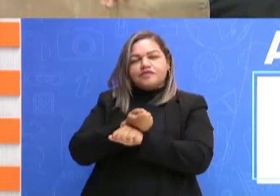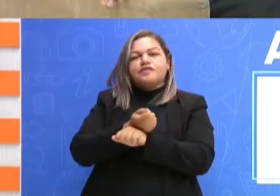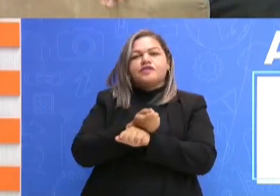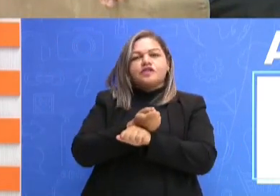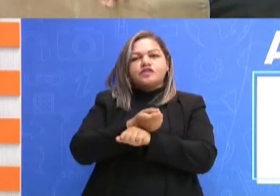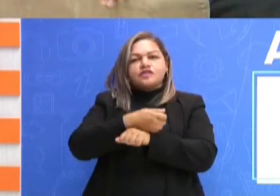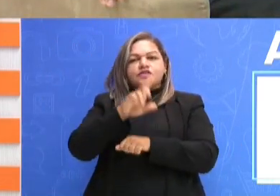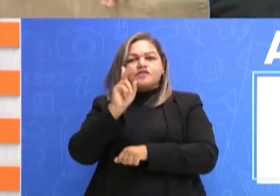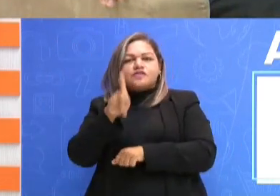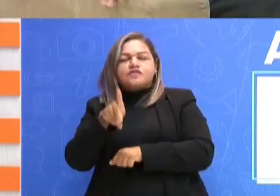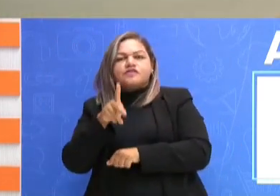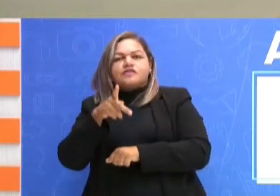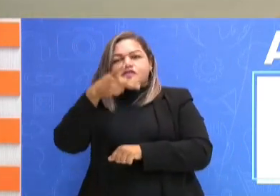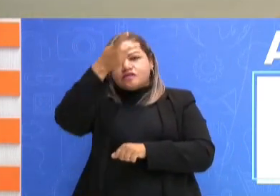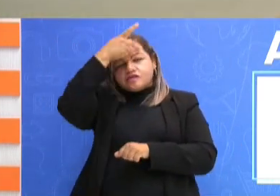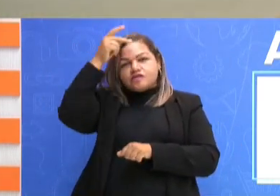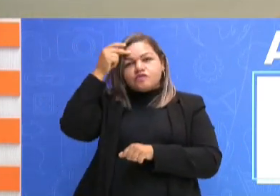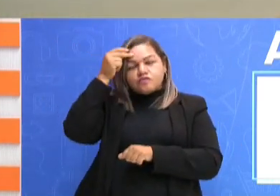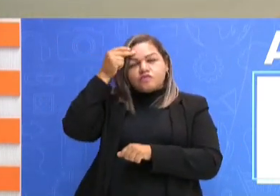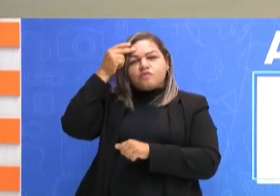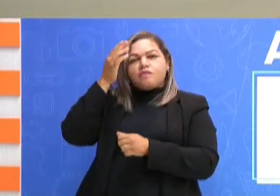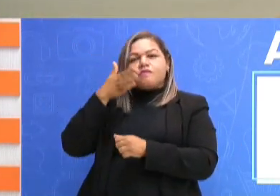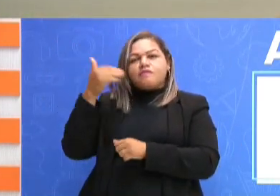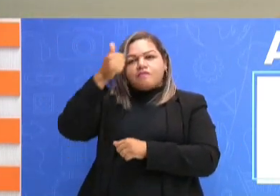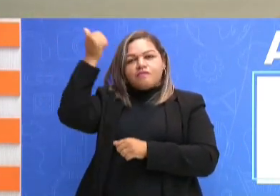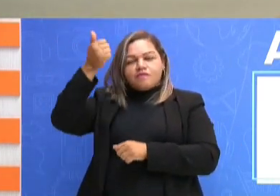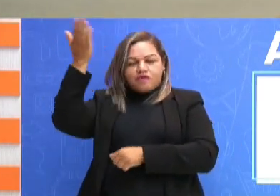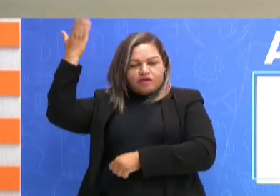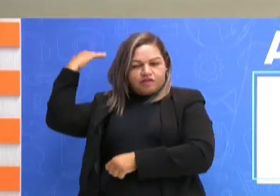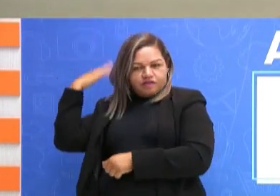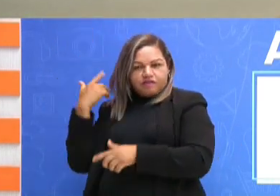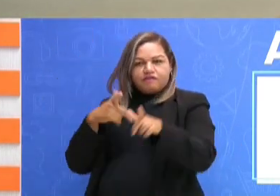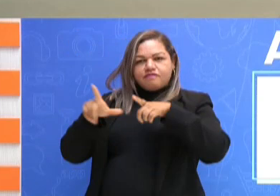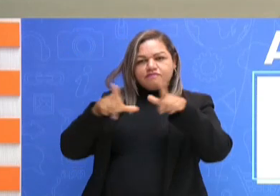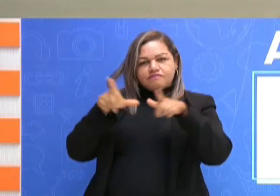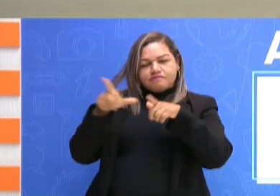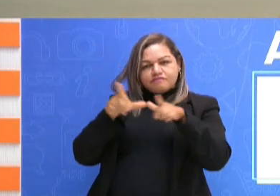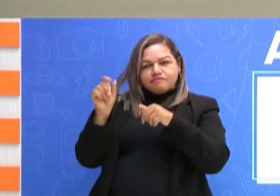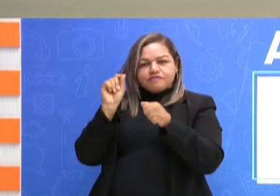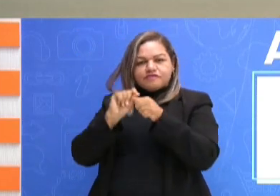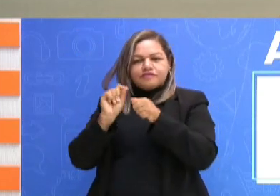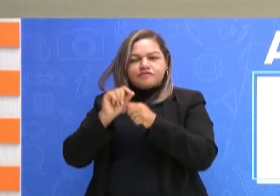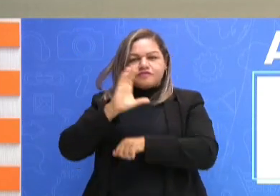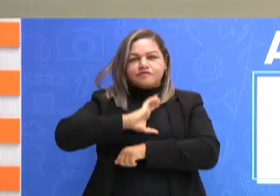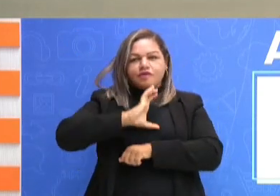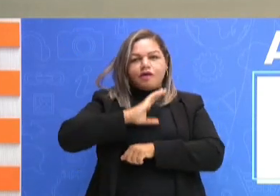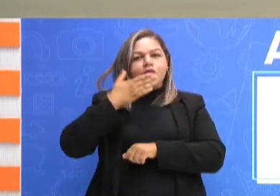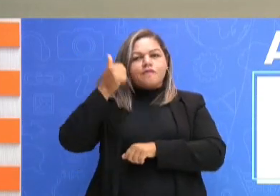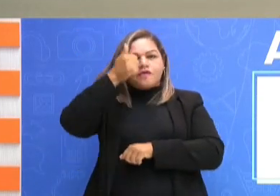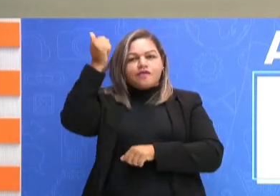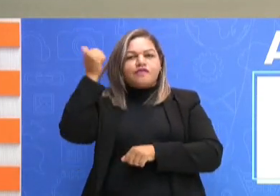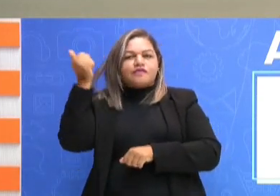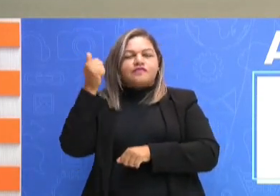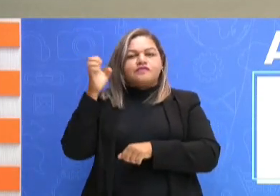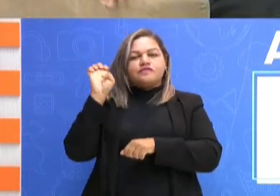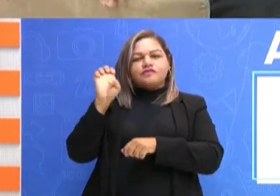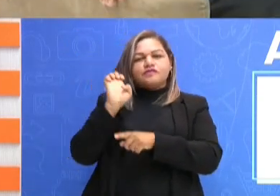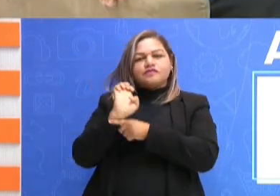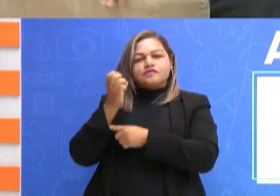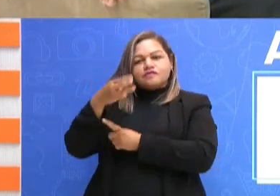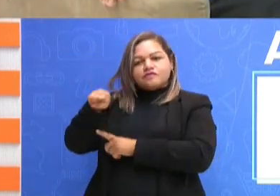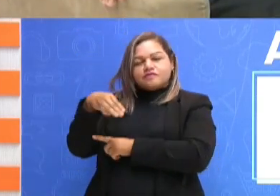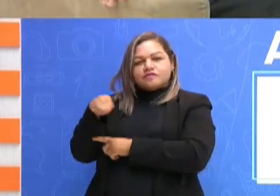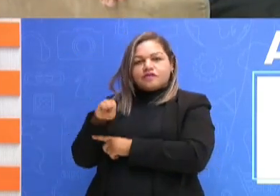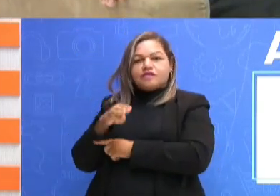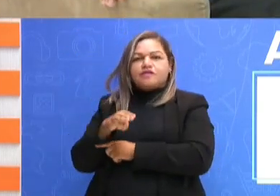prefeito, mas de ser muito melhor do que eu fui na gestão passada e de fazer com que Caxias tenha o melhor prefeito do estado do Maranhão. Muito bem,